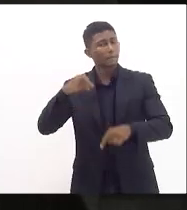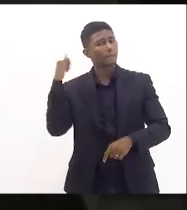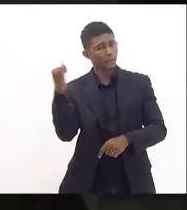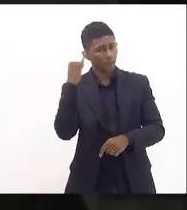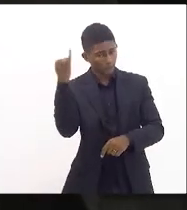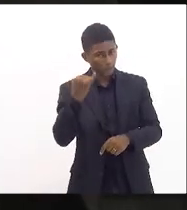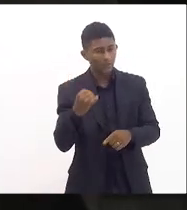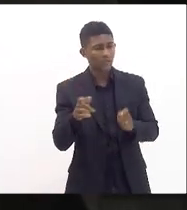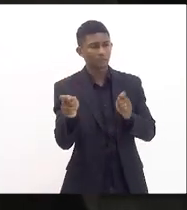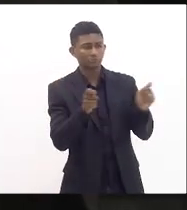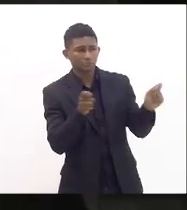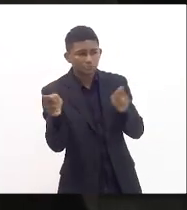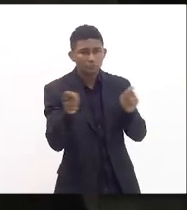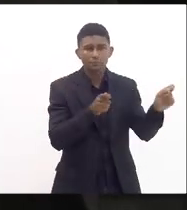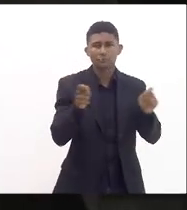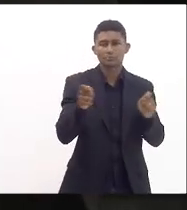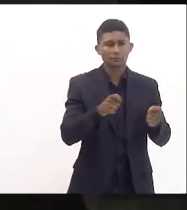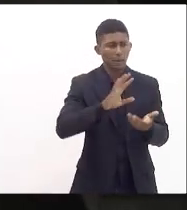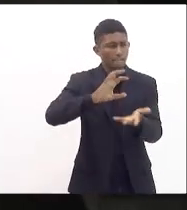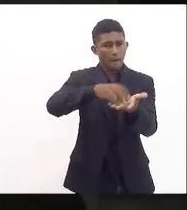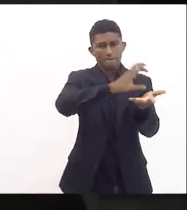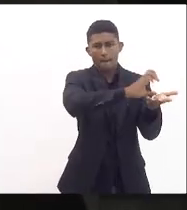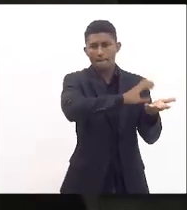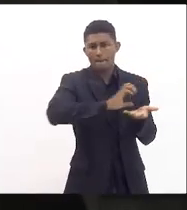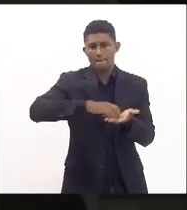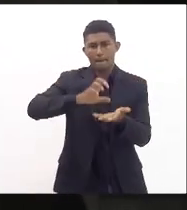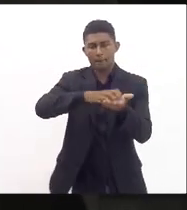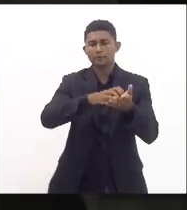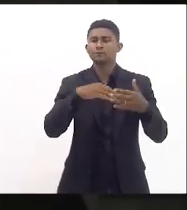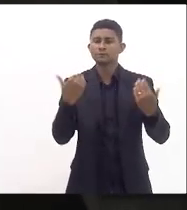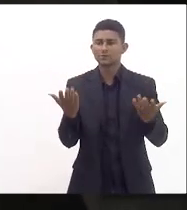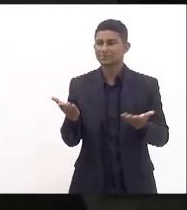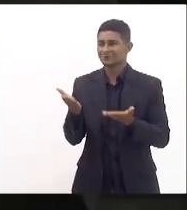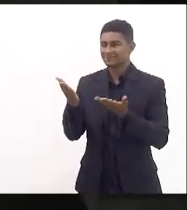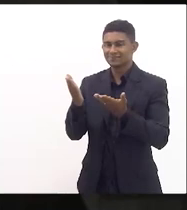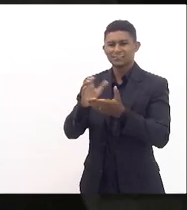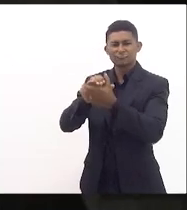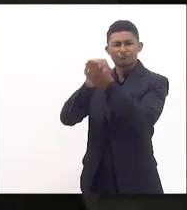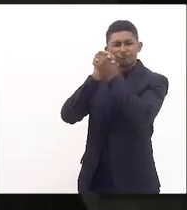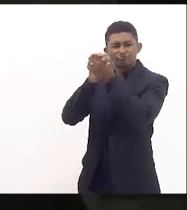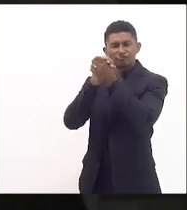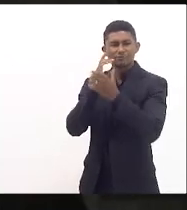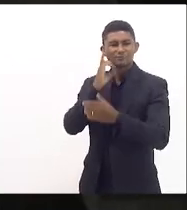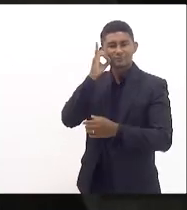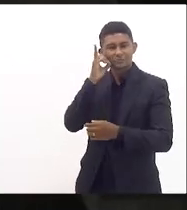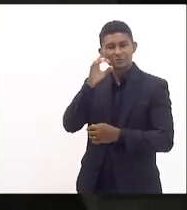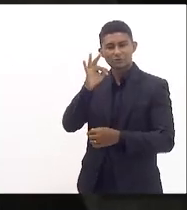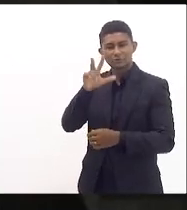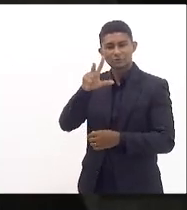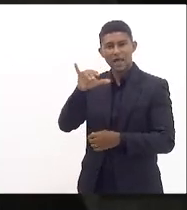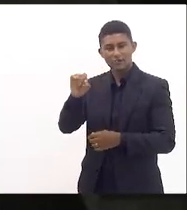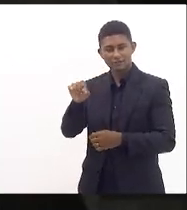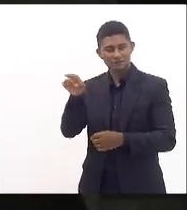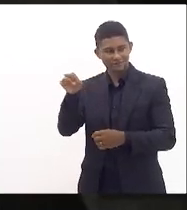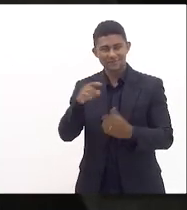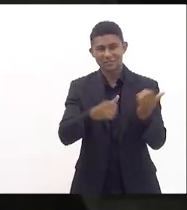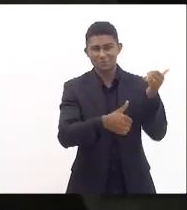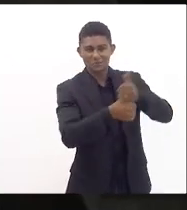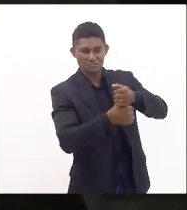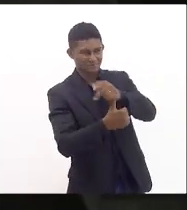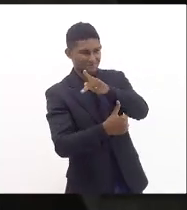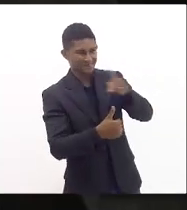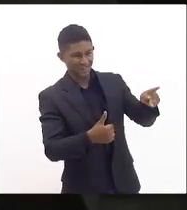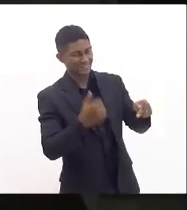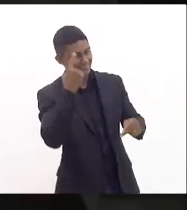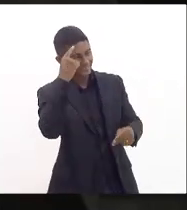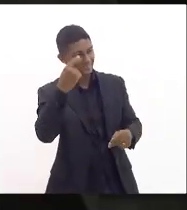das unidades da ponta. Por isso, eu quero aqui saudar, o deputado Flávio Serafini assume momentaneamente aqui a presidência dos trabalhos, e falava